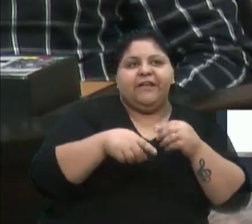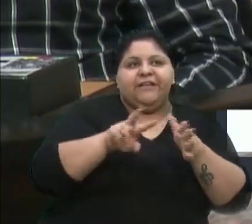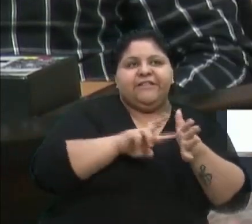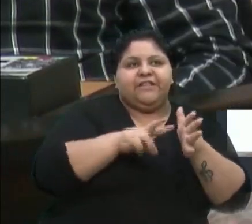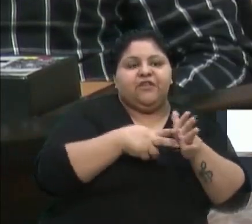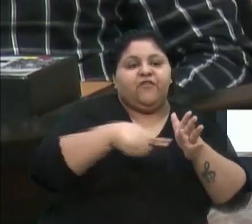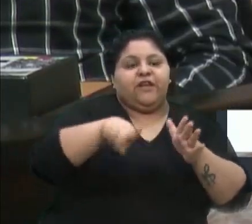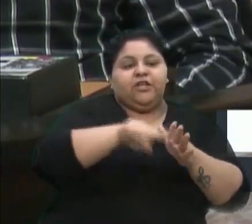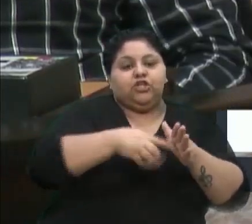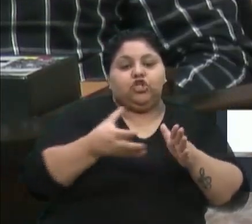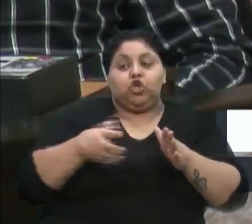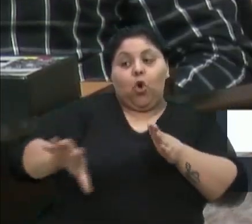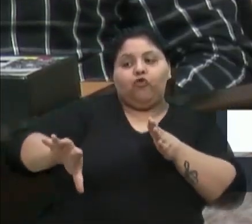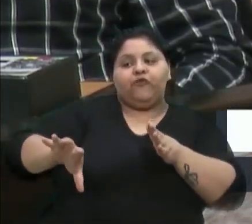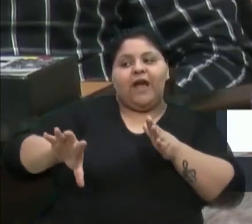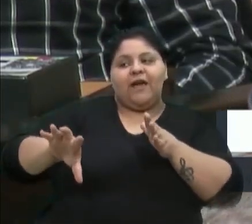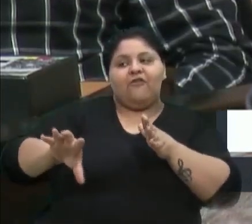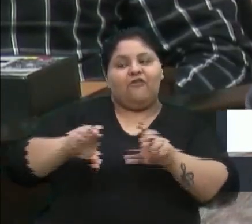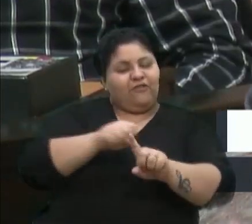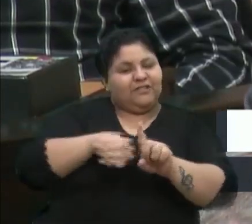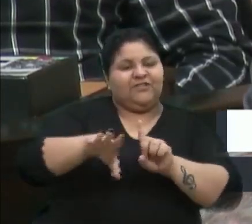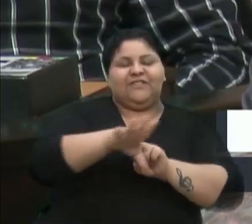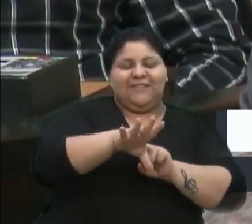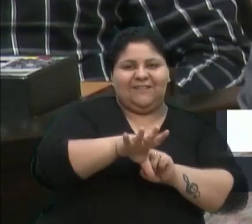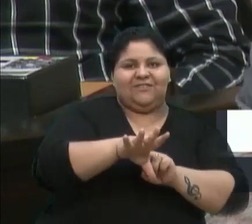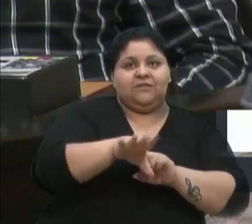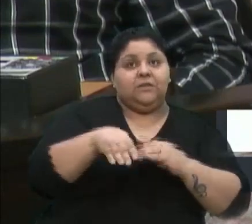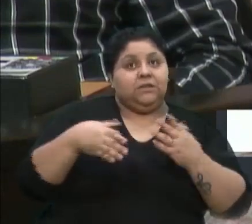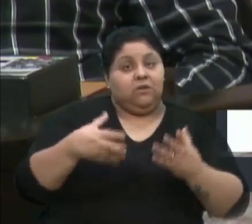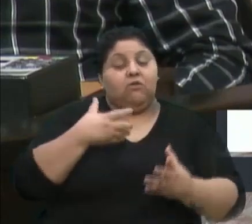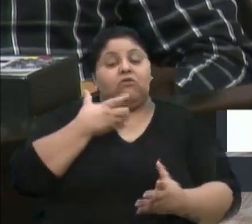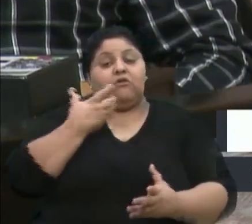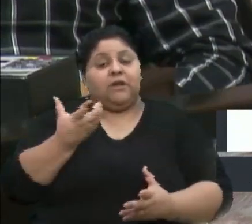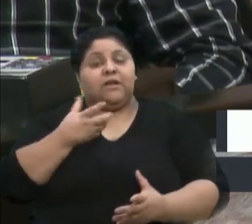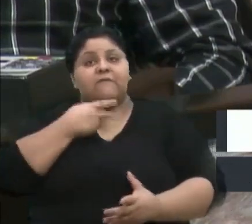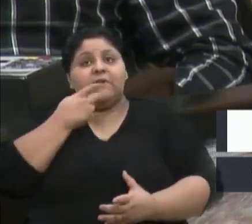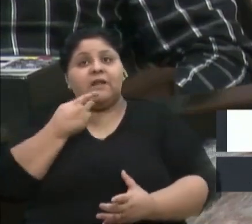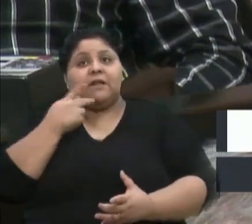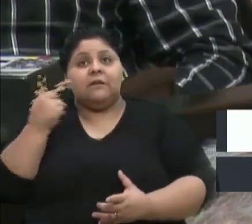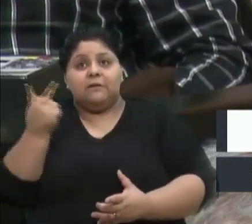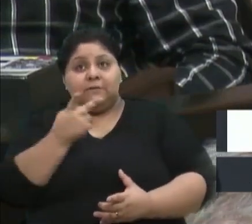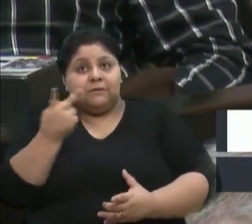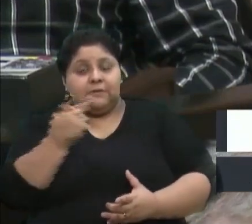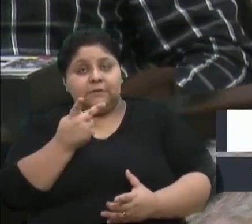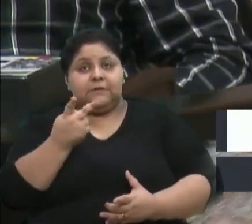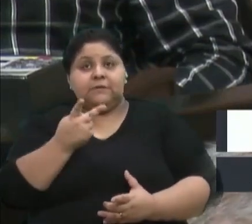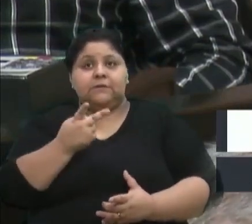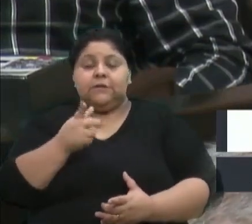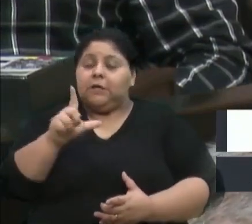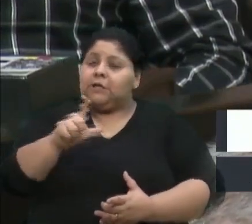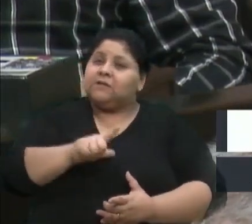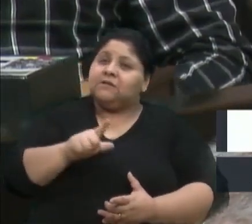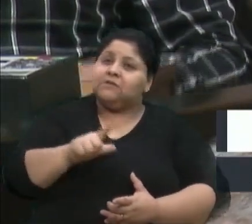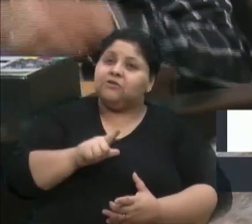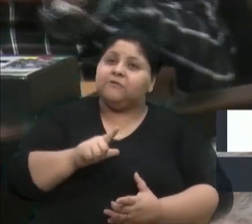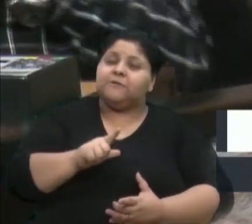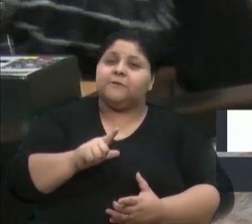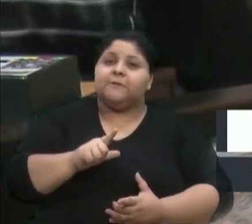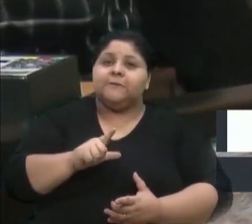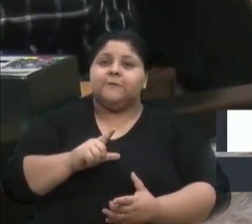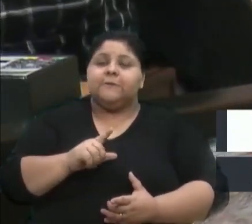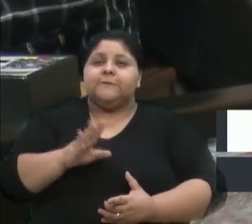sociedade Então queria colocar isso aqui para que os nobres pares que daqui a pouco não tiveram esse conhecimento